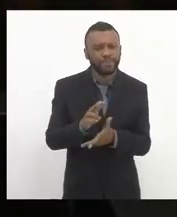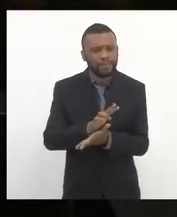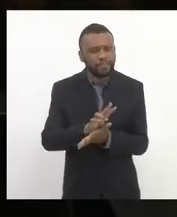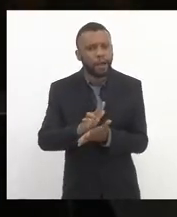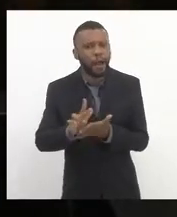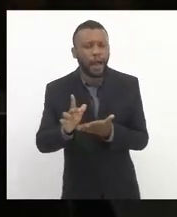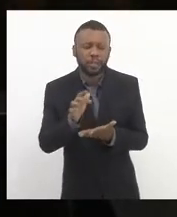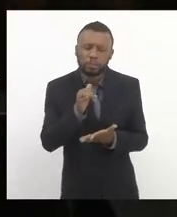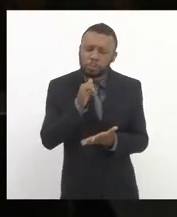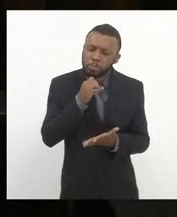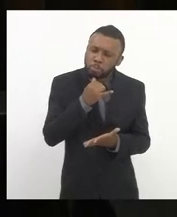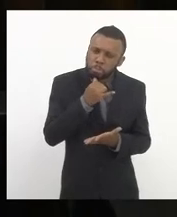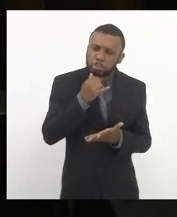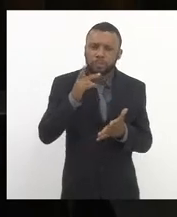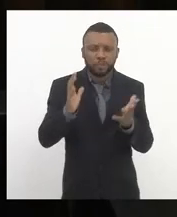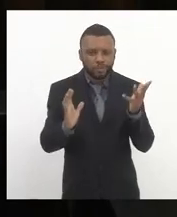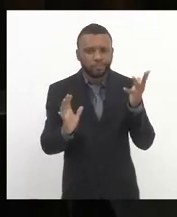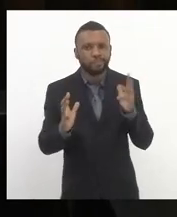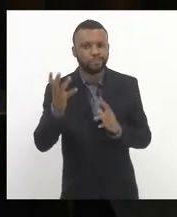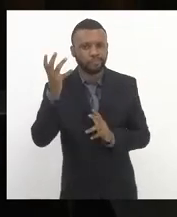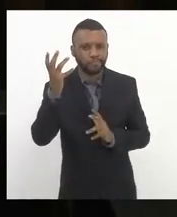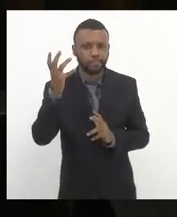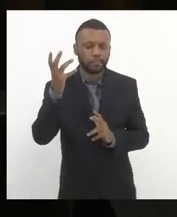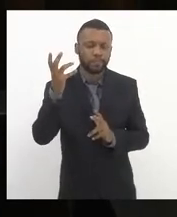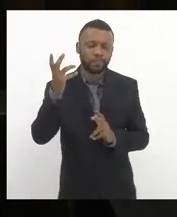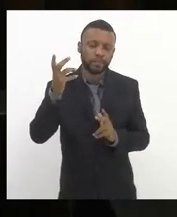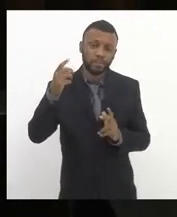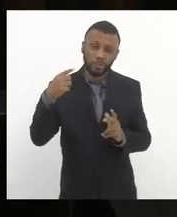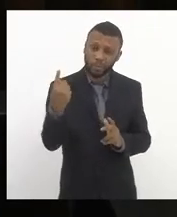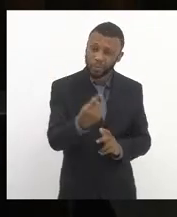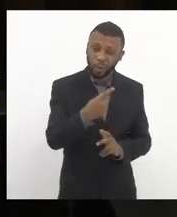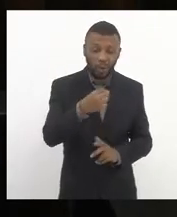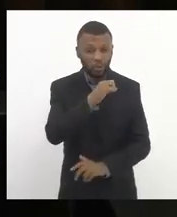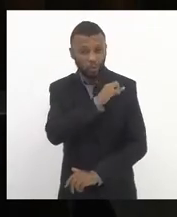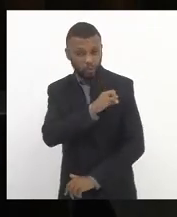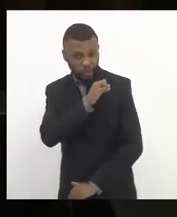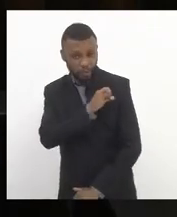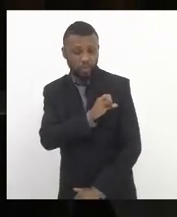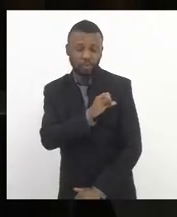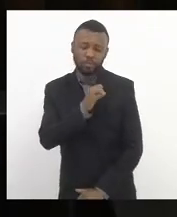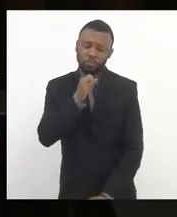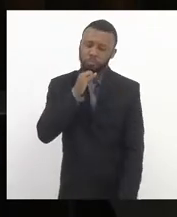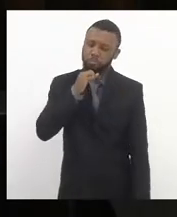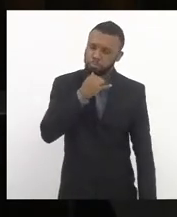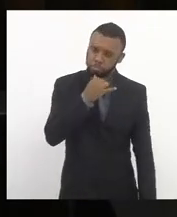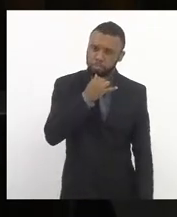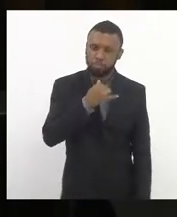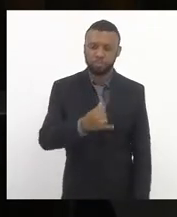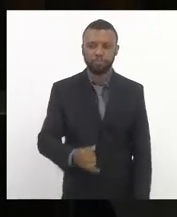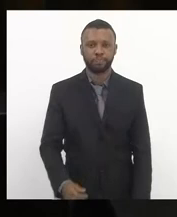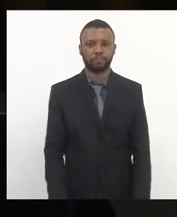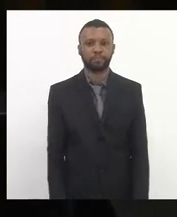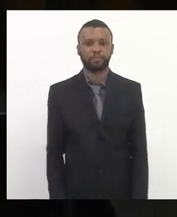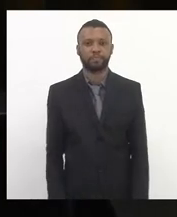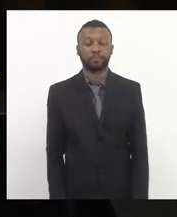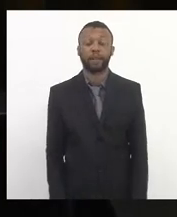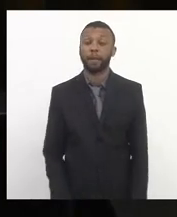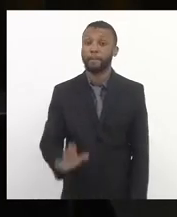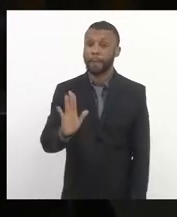Triste realidade, presidente, para o nosso Rio de Janeiro. Triste realidade. Mas essa